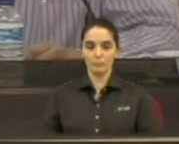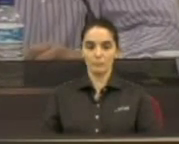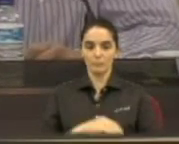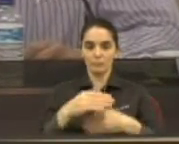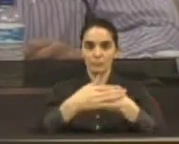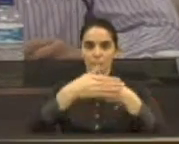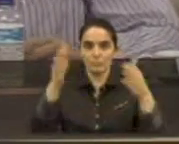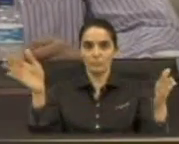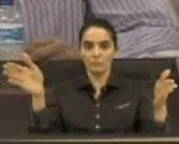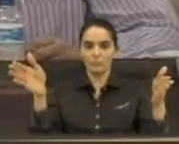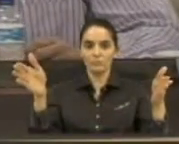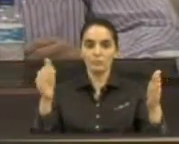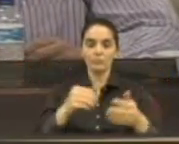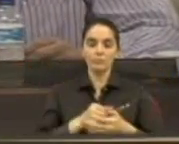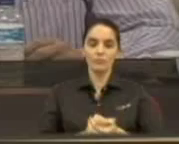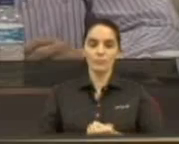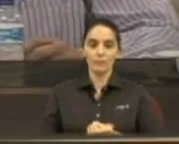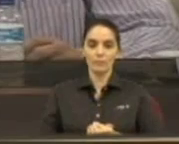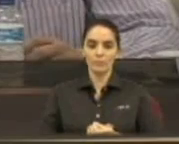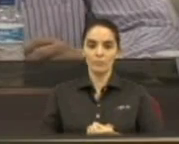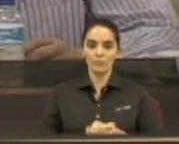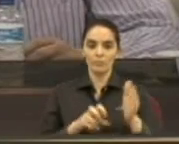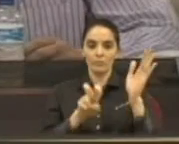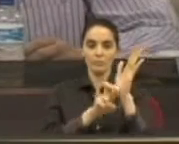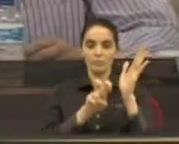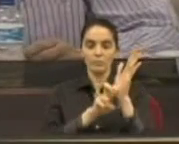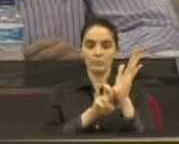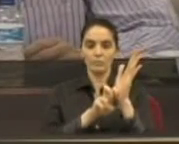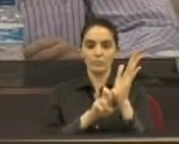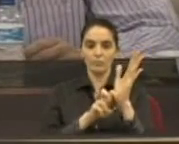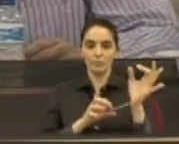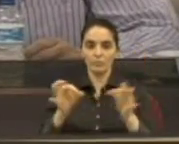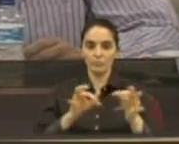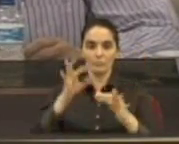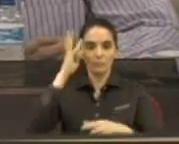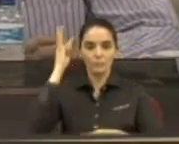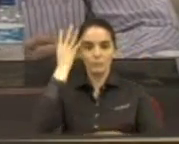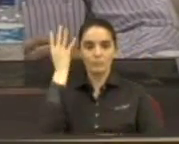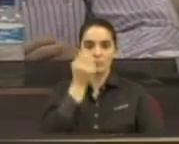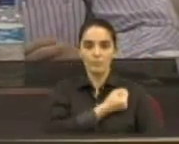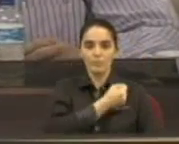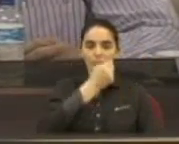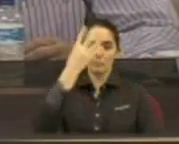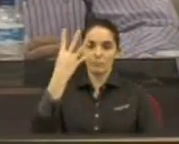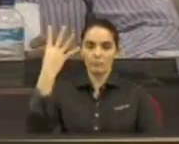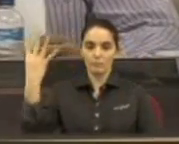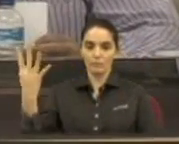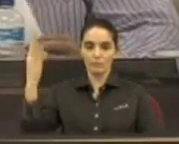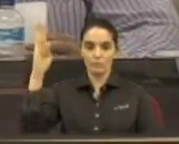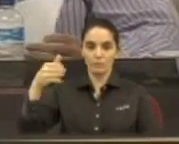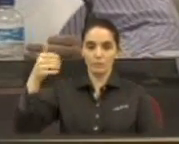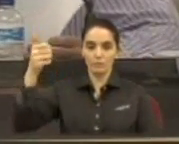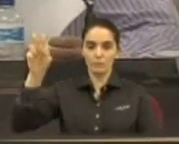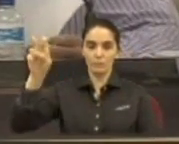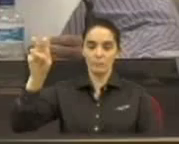Sessão está reaberta. Item quinto da pauta, projeto de resolução número